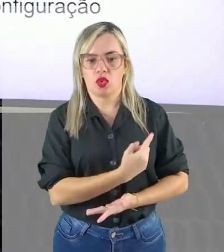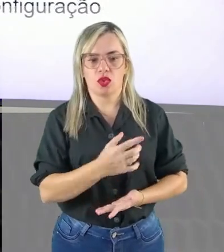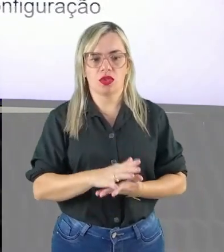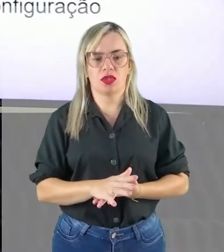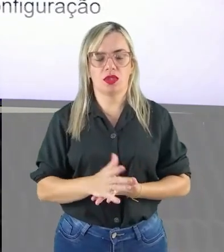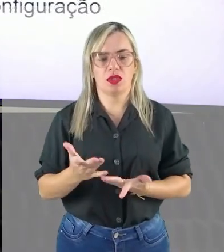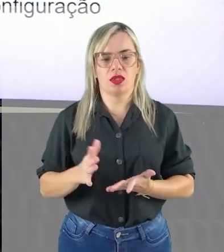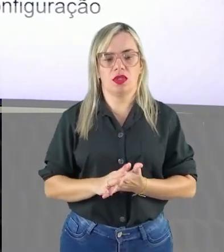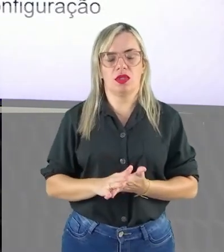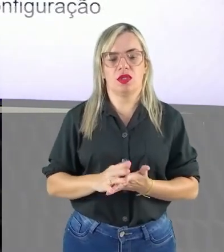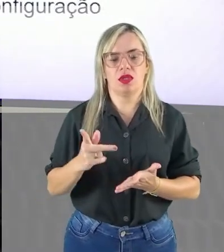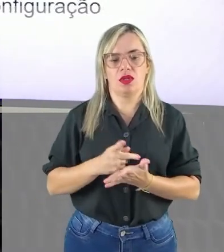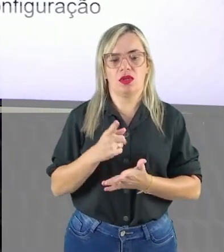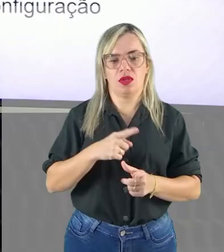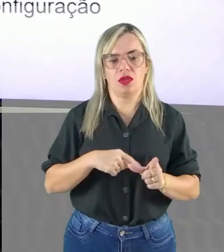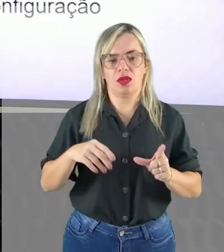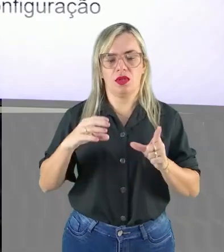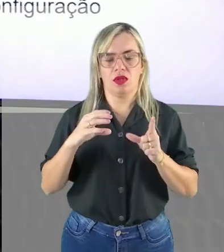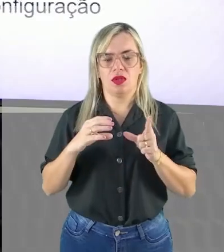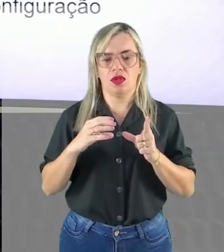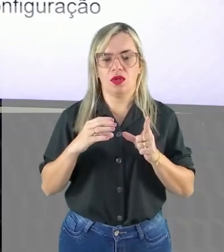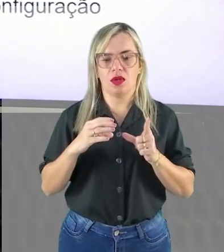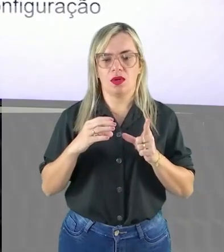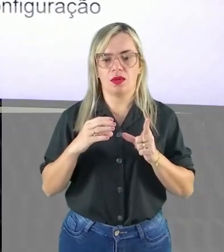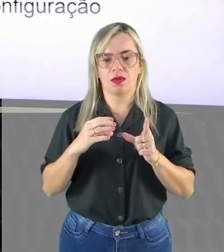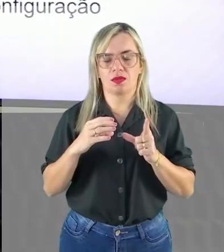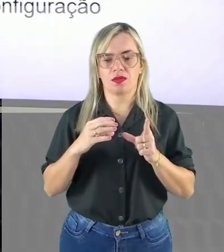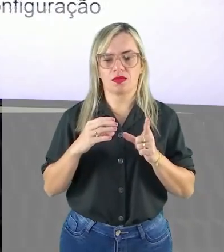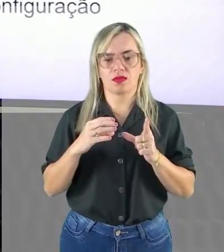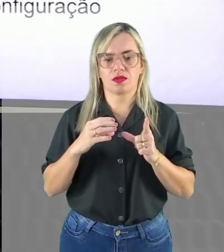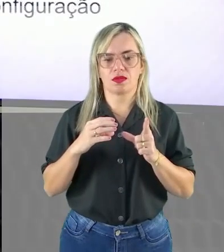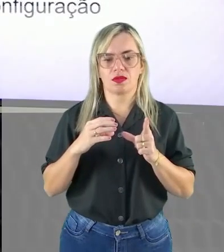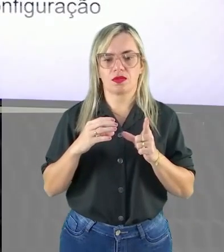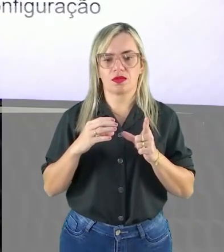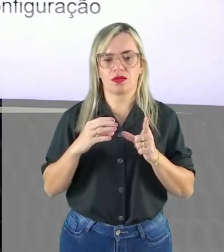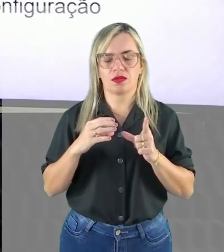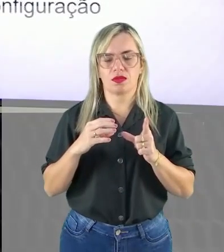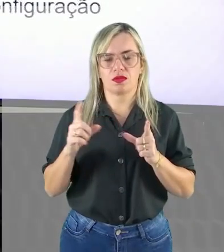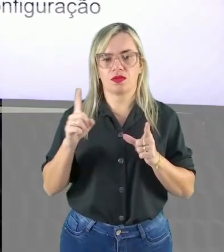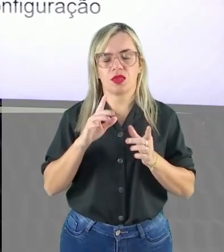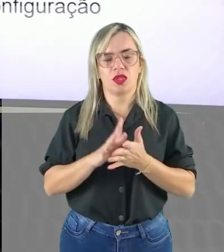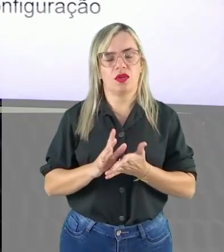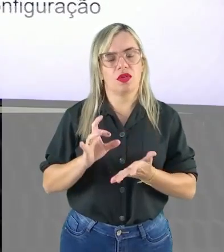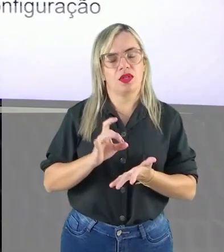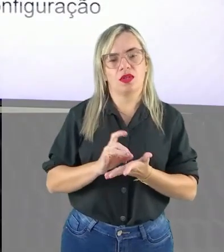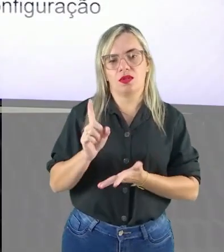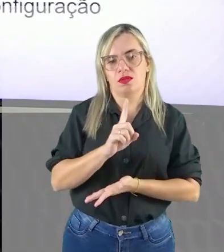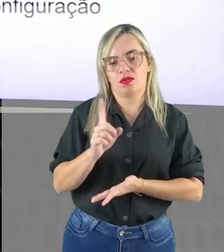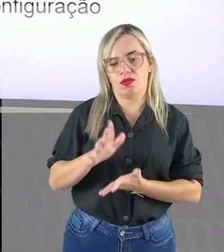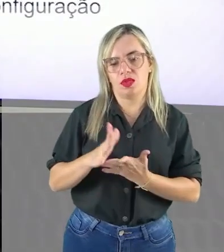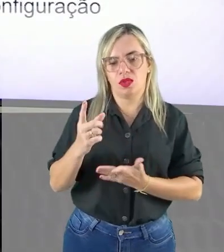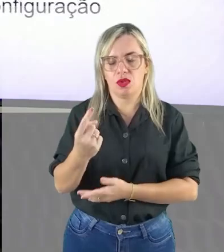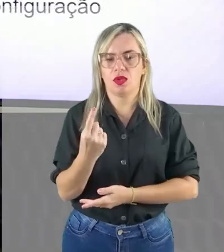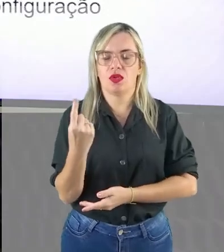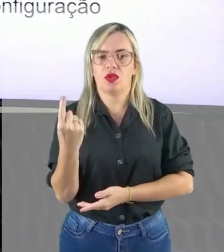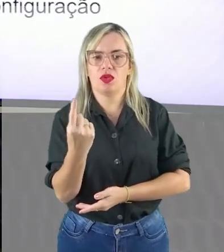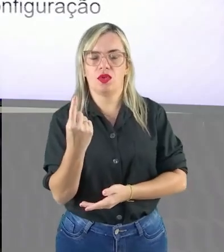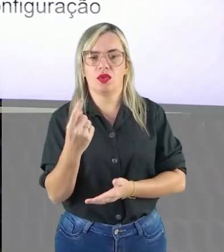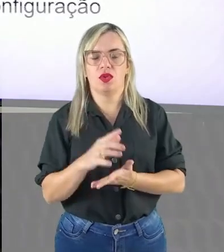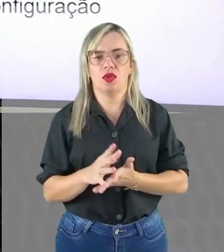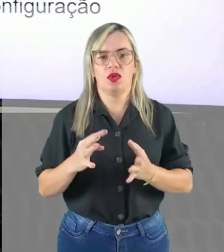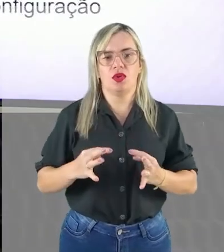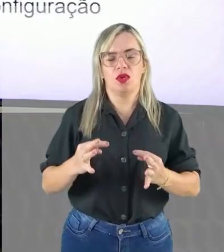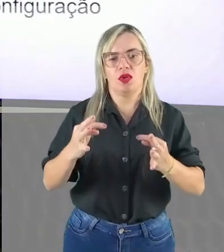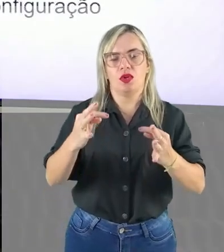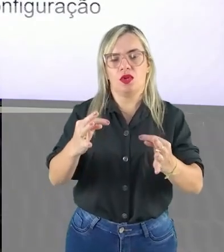errada. Ele critica o funcionamento de recursos tecnológicos obsoletos. Na verdade, não. Ele critica uma